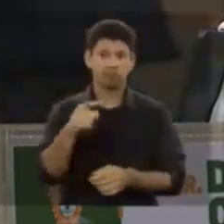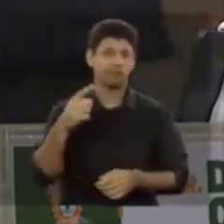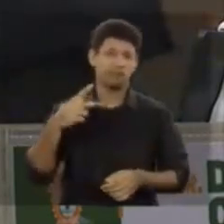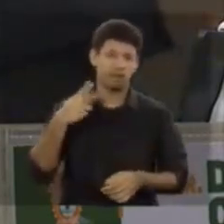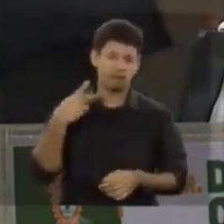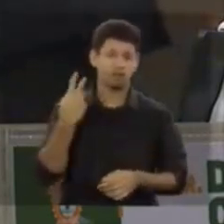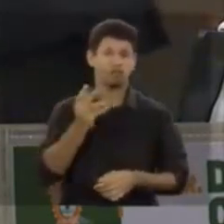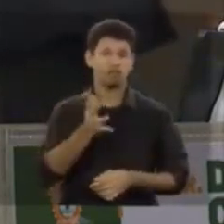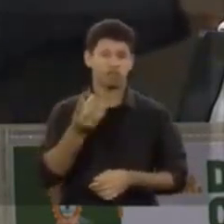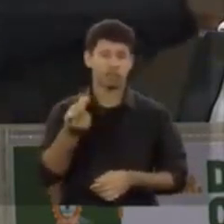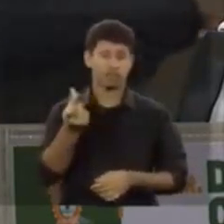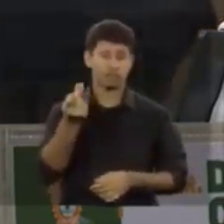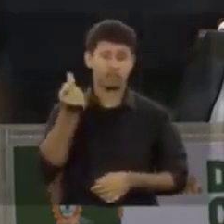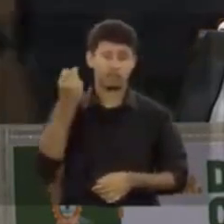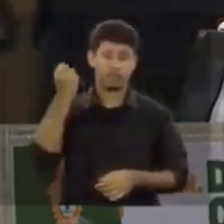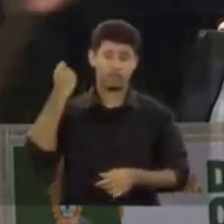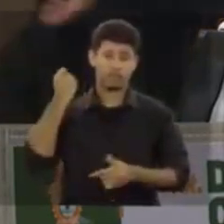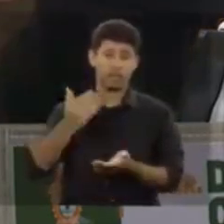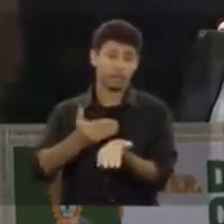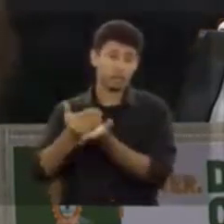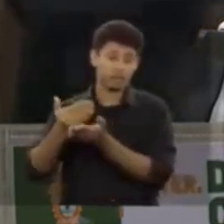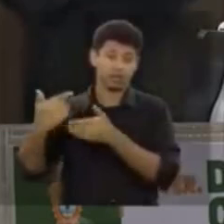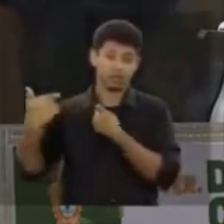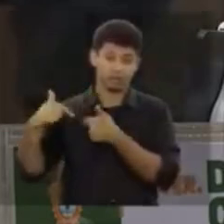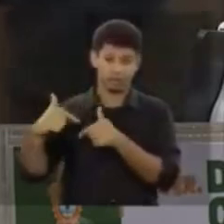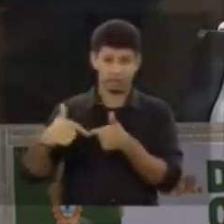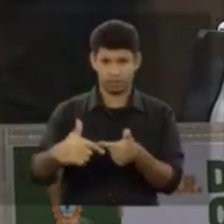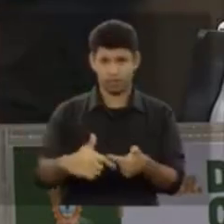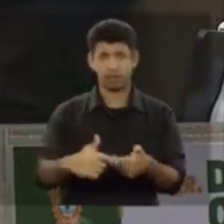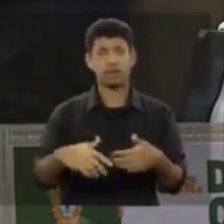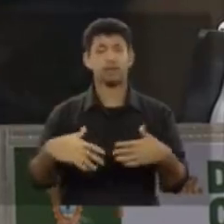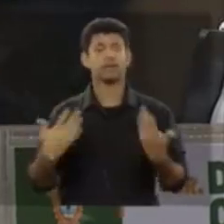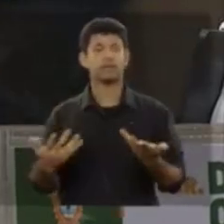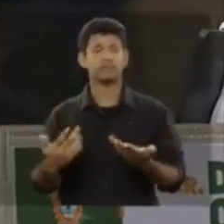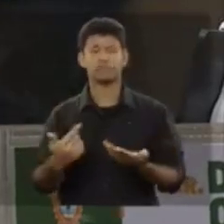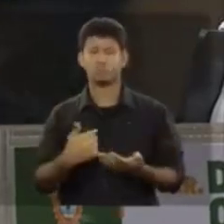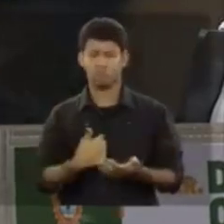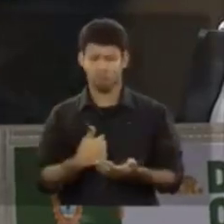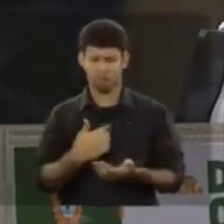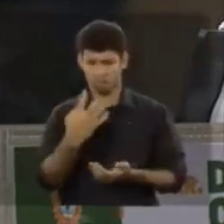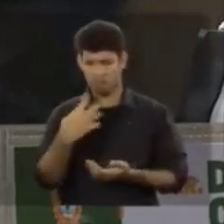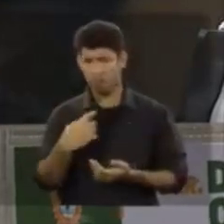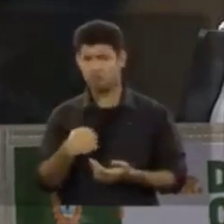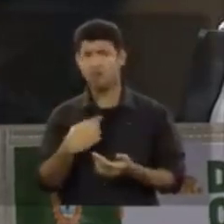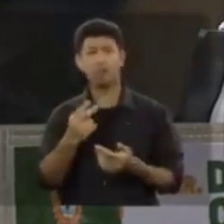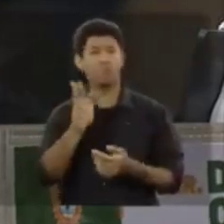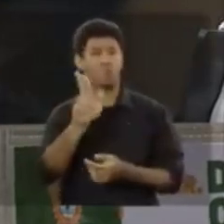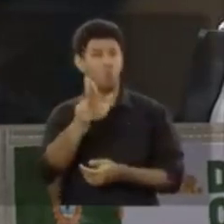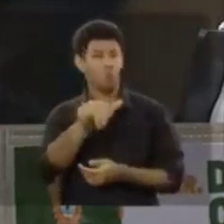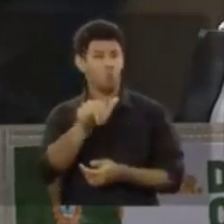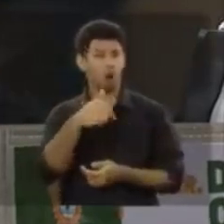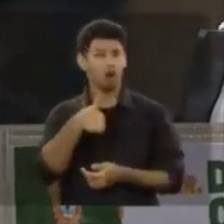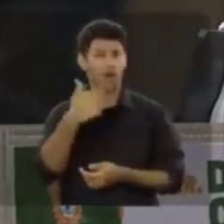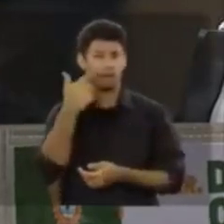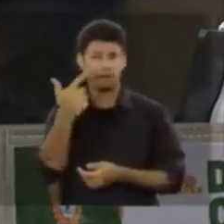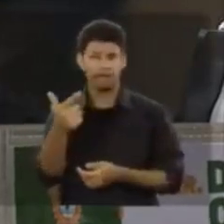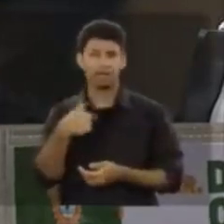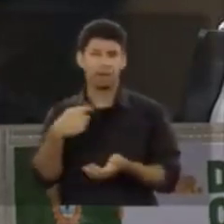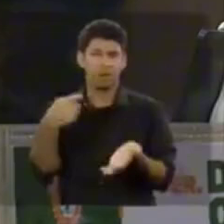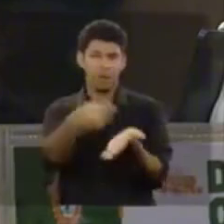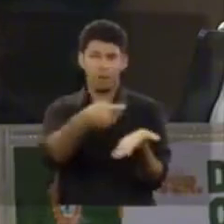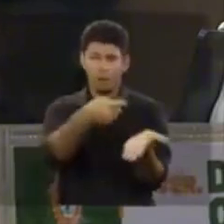que nós eu tenho primeiro mandato e sinceramente eu nunca vi uma cobrança tão contudente como